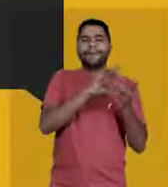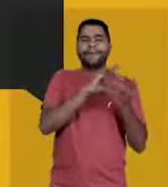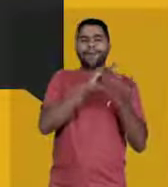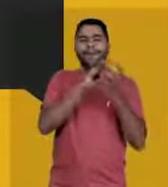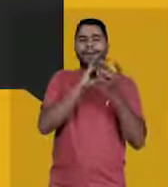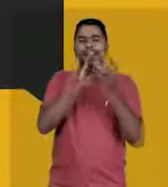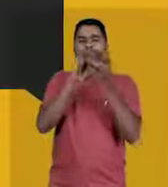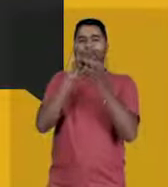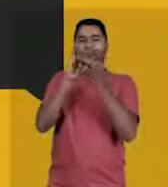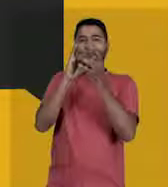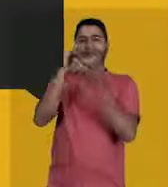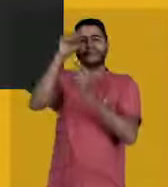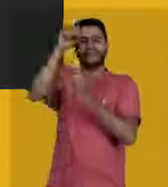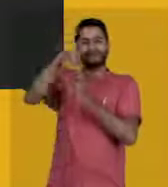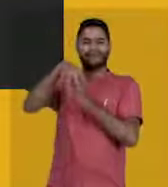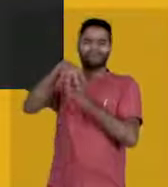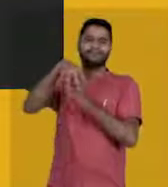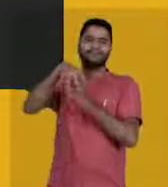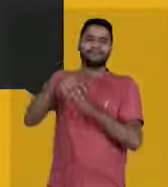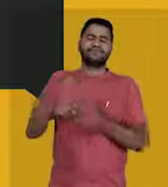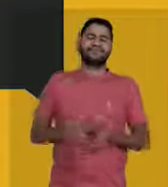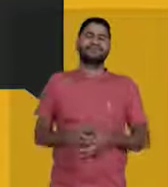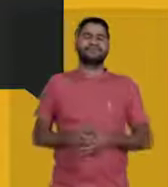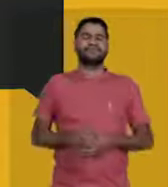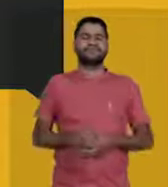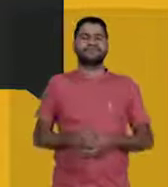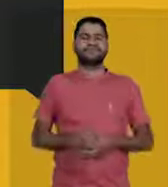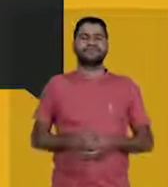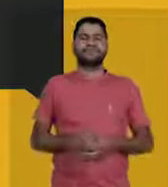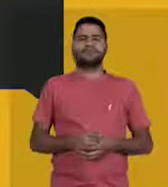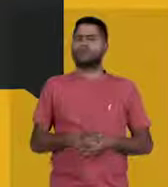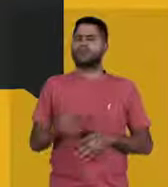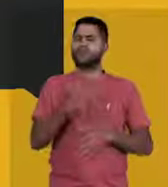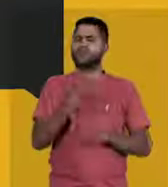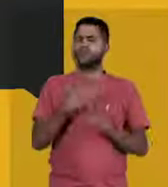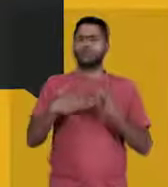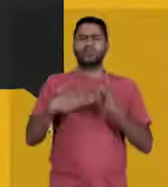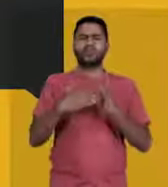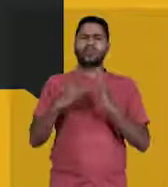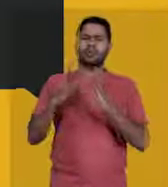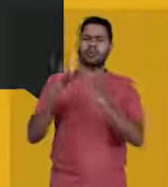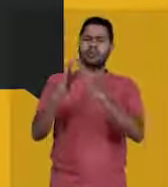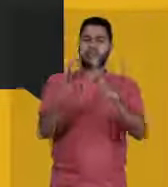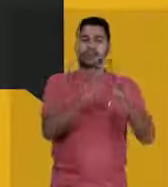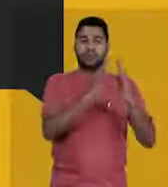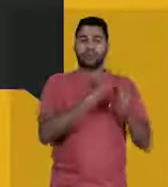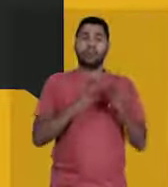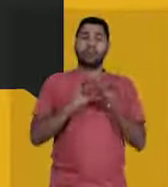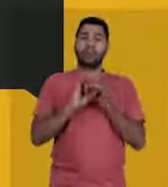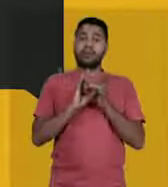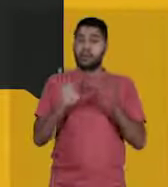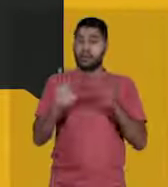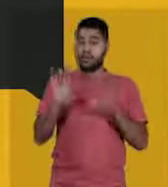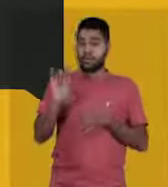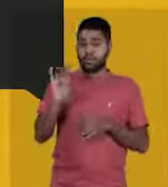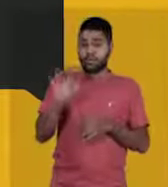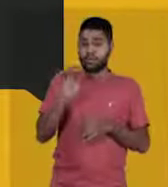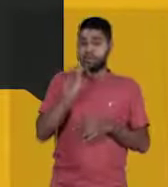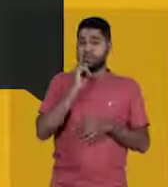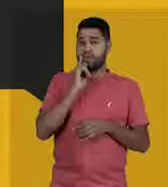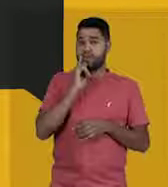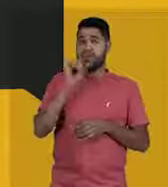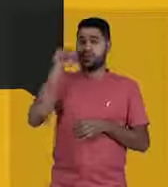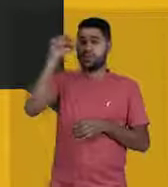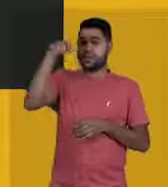passando na tomada, na fiação elétrica que passa em toda a sua residência e vai permitir não só que uma lâmpada